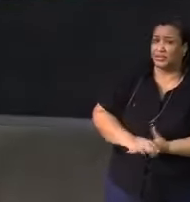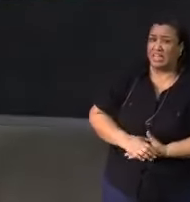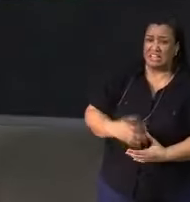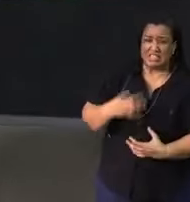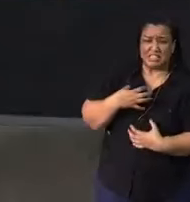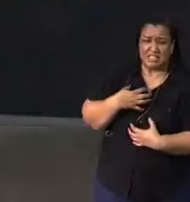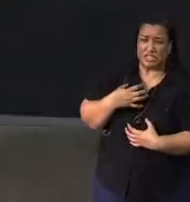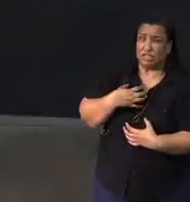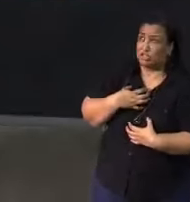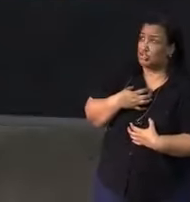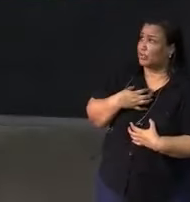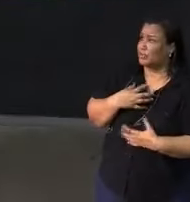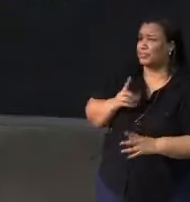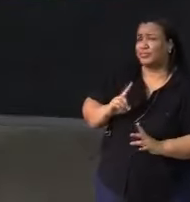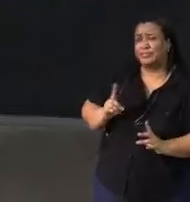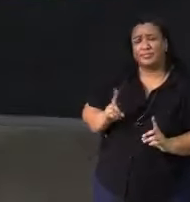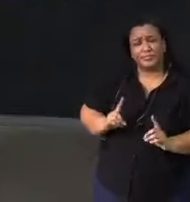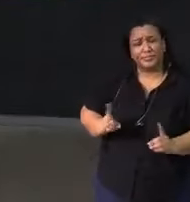a presença de...